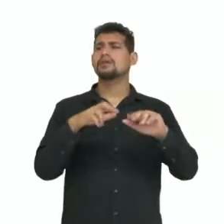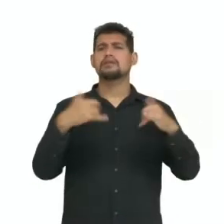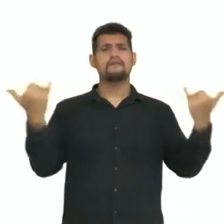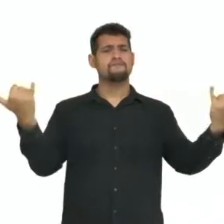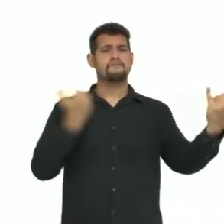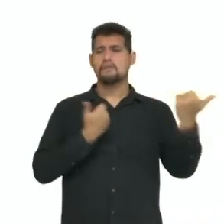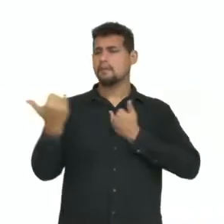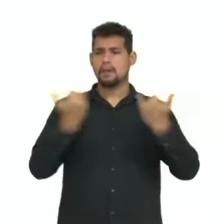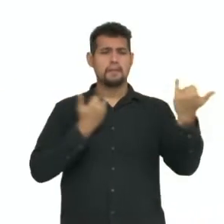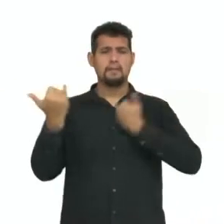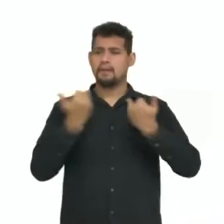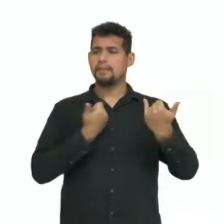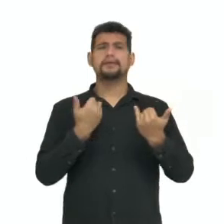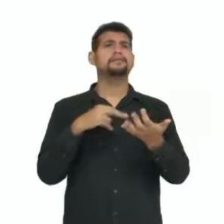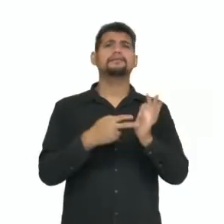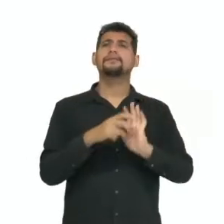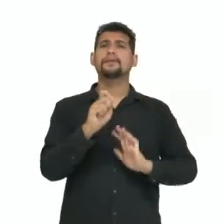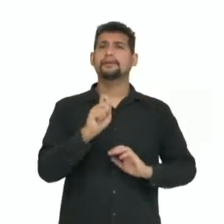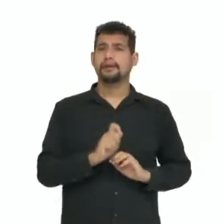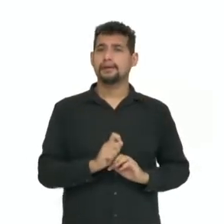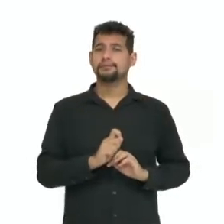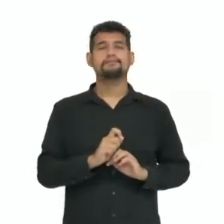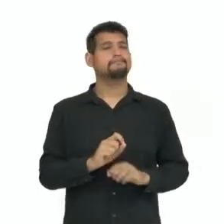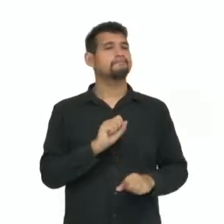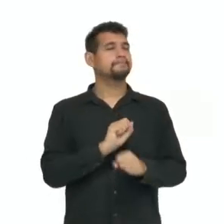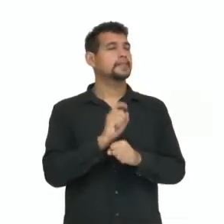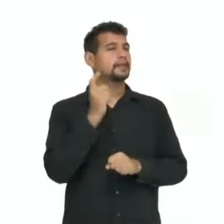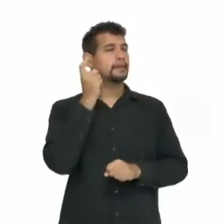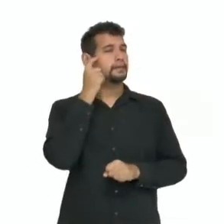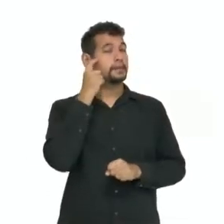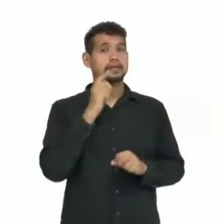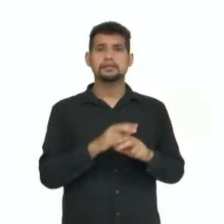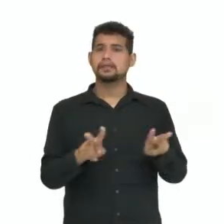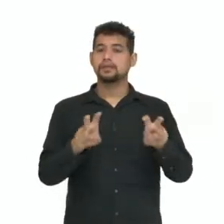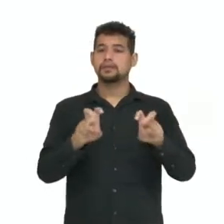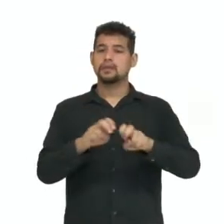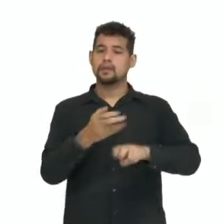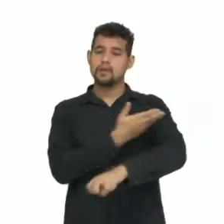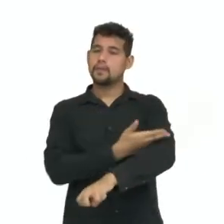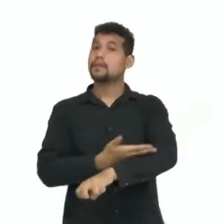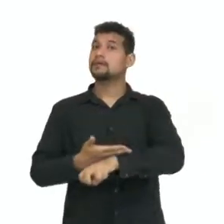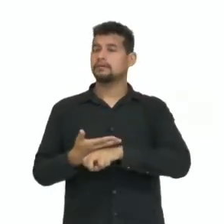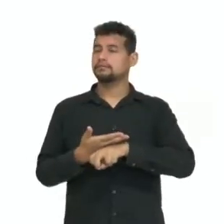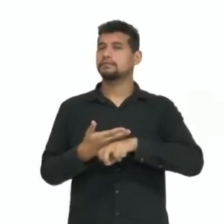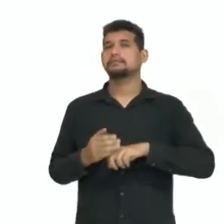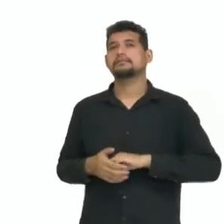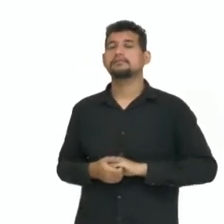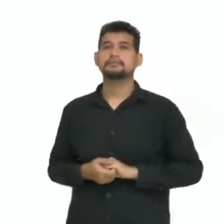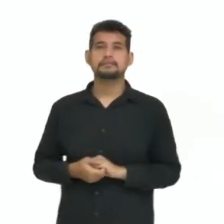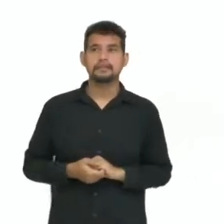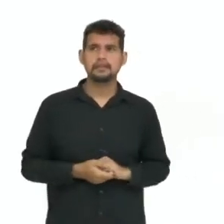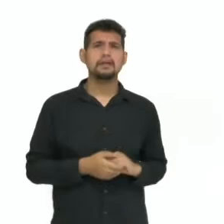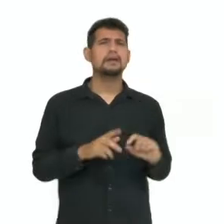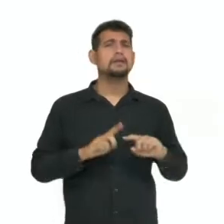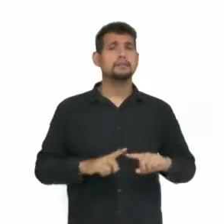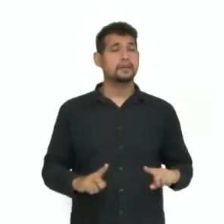informações que ensejam reflexões e adoção de comportamentos, né? Então,